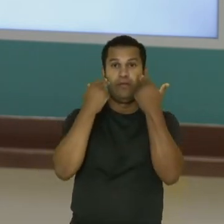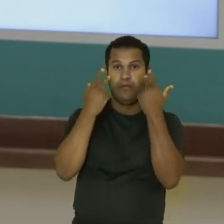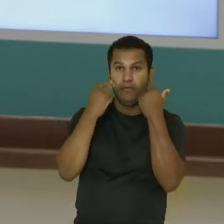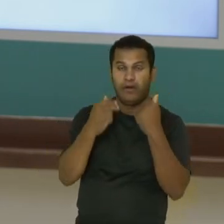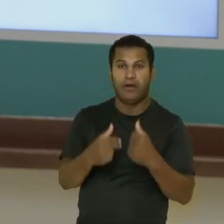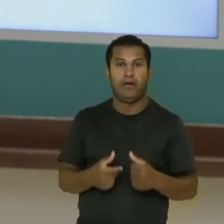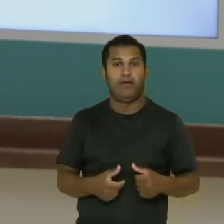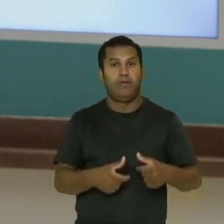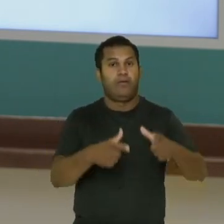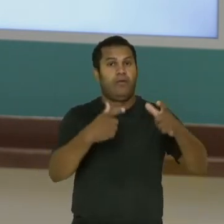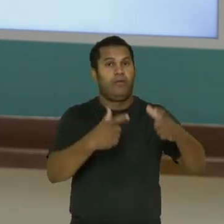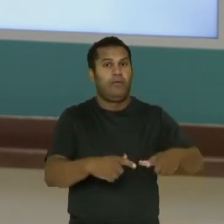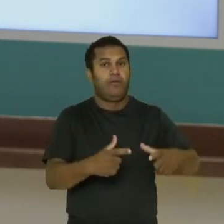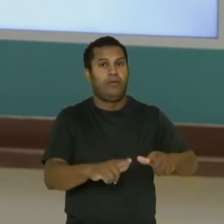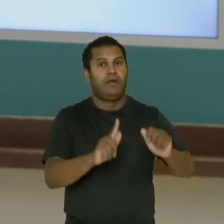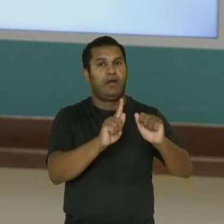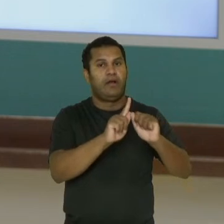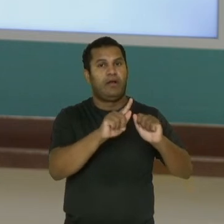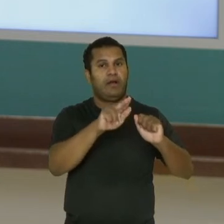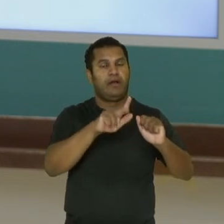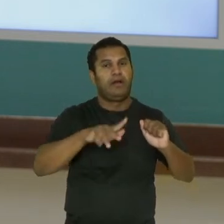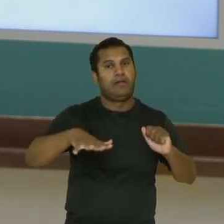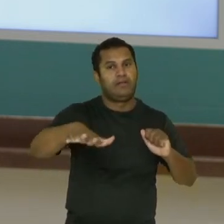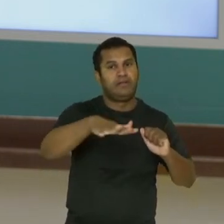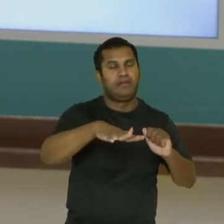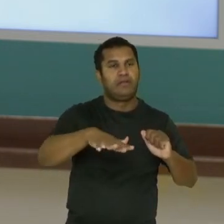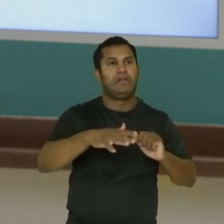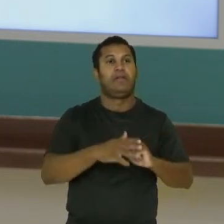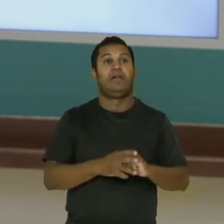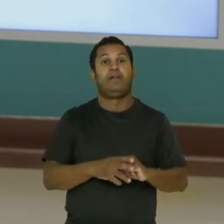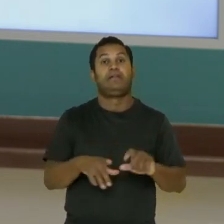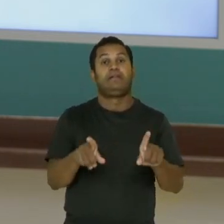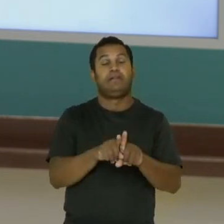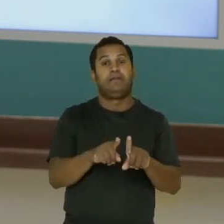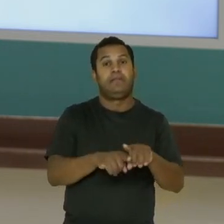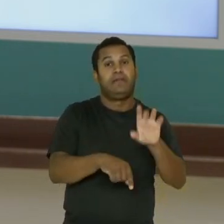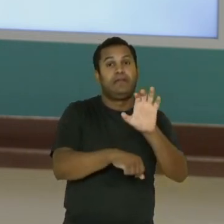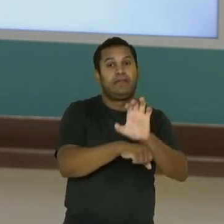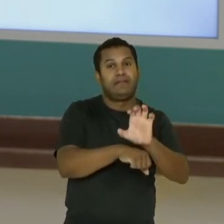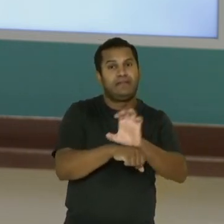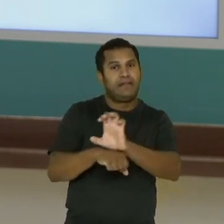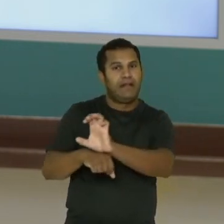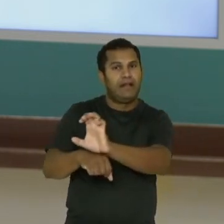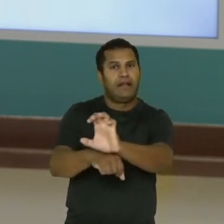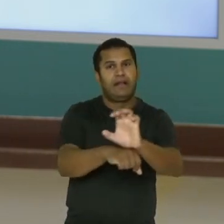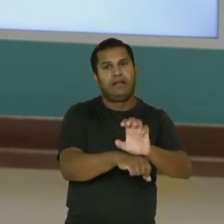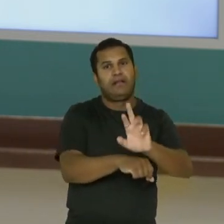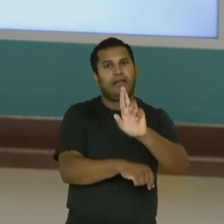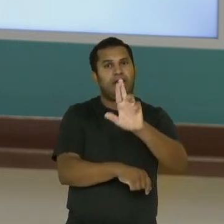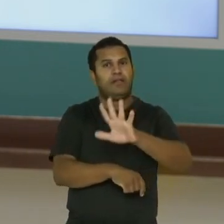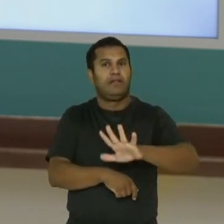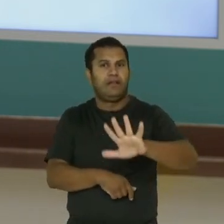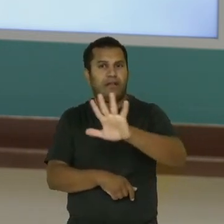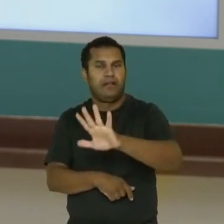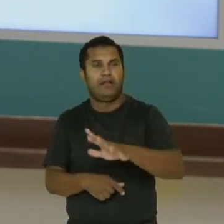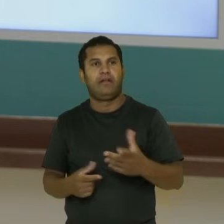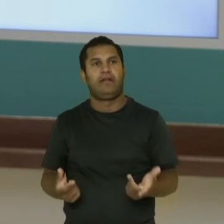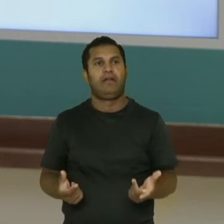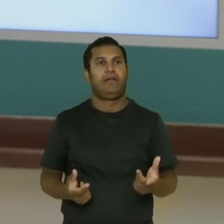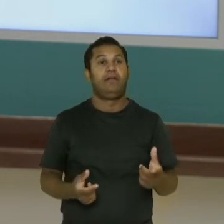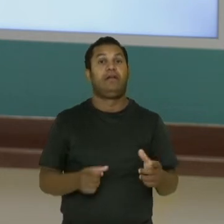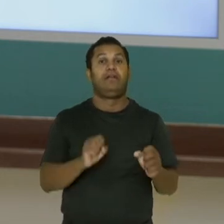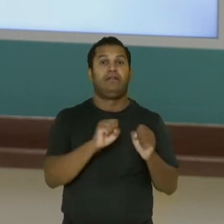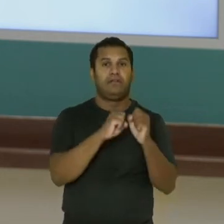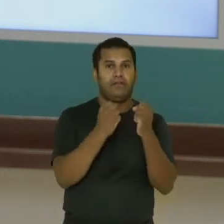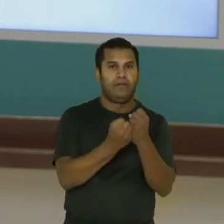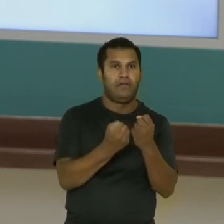localização geográfica de cada estado ali que compõem as regiões, que fazem parte das regiões, critérios socioeconômicos,